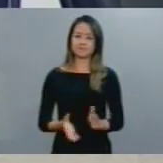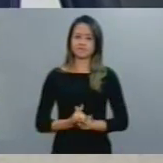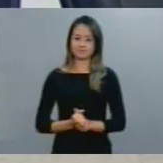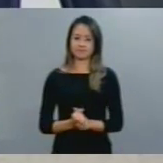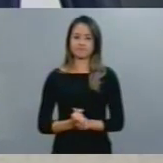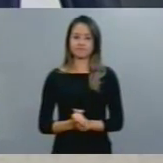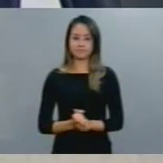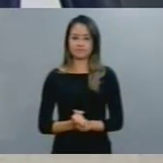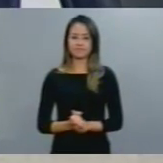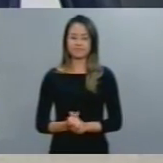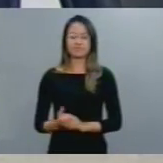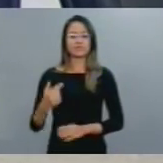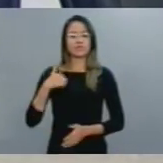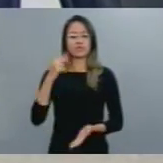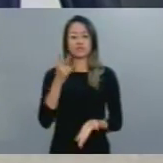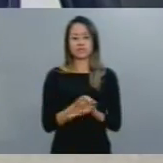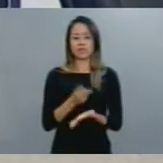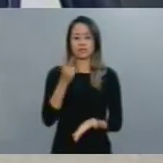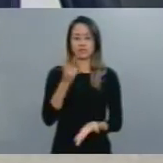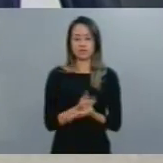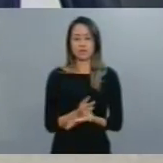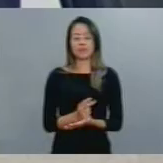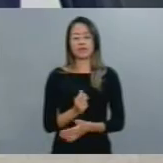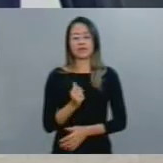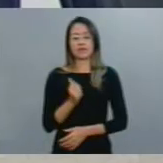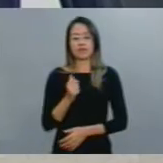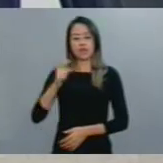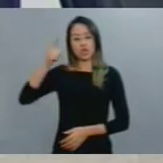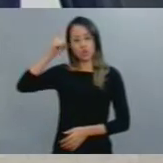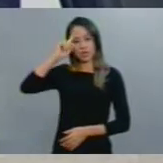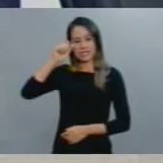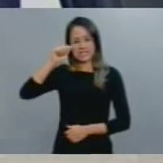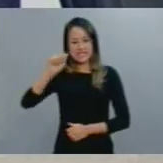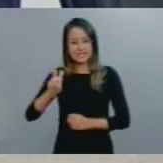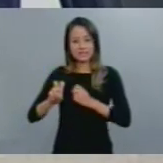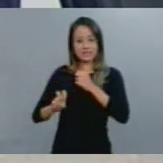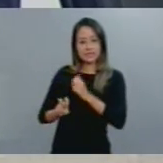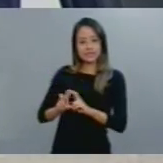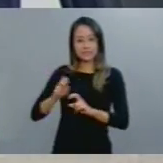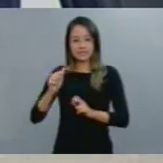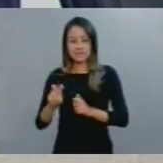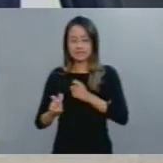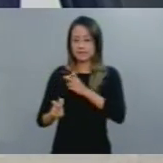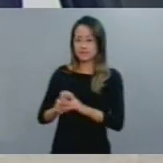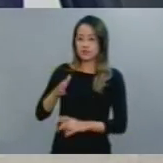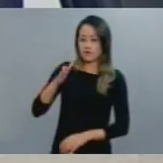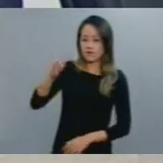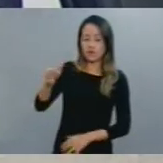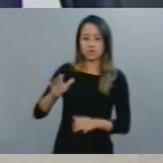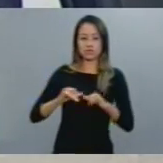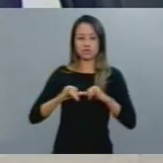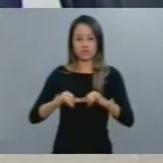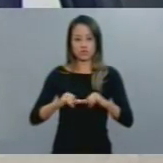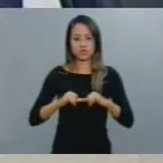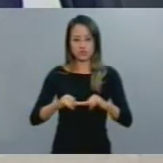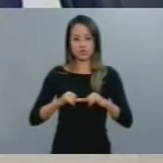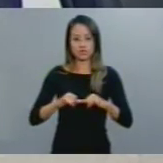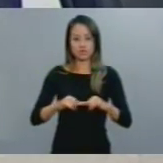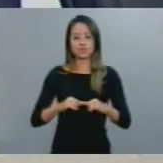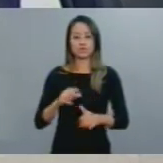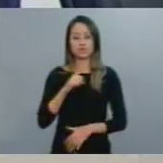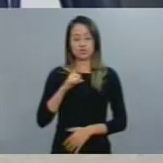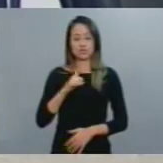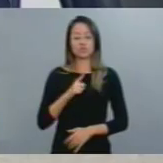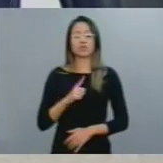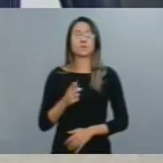feira, deputado. De 15 dias eu vou ao mercantil lá, como era antigamente falar, o mercantil, ao shopping, ou então um supermercado